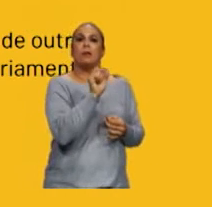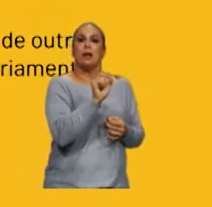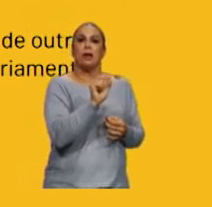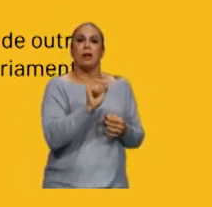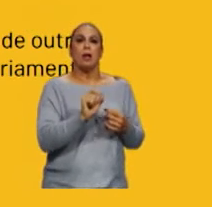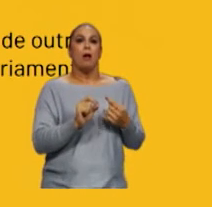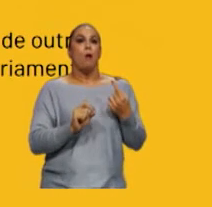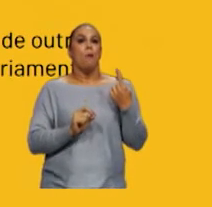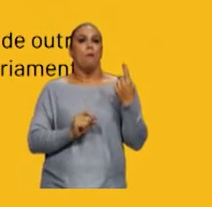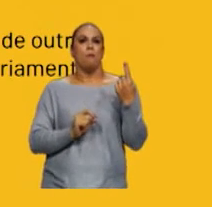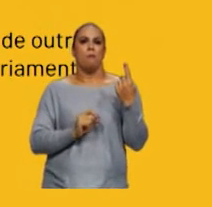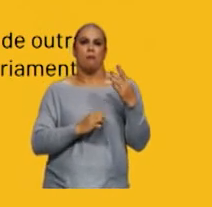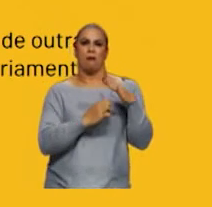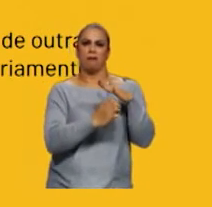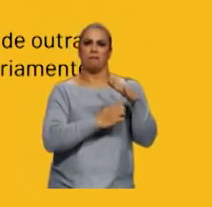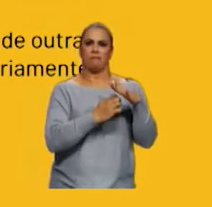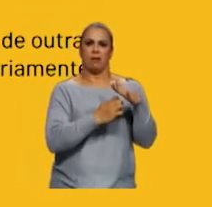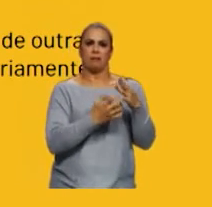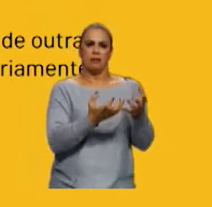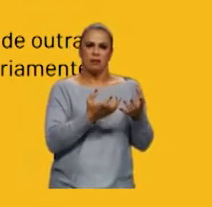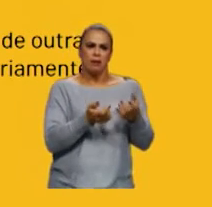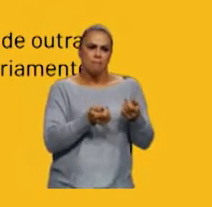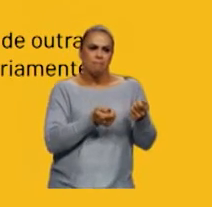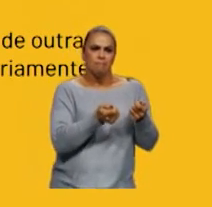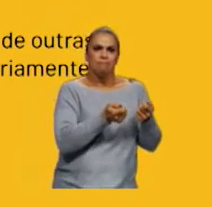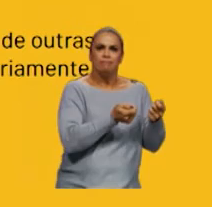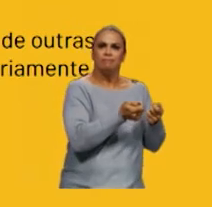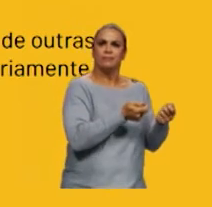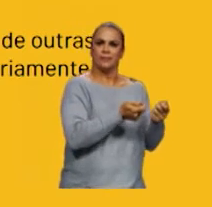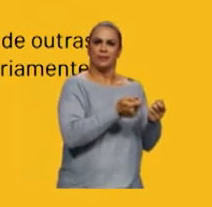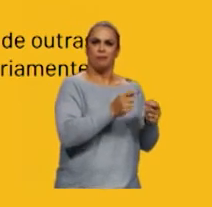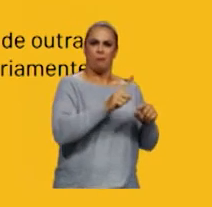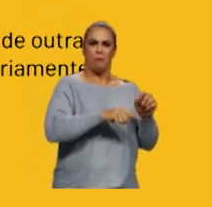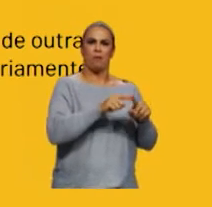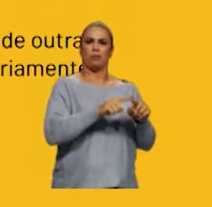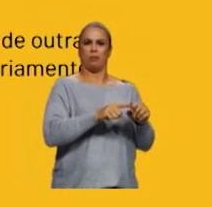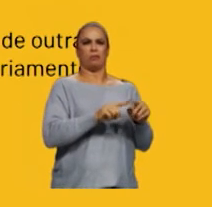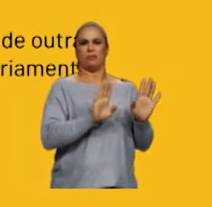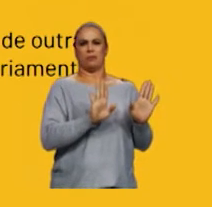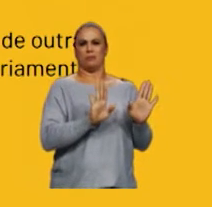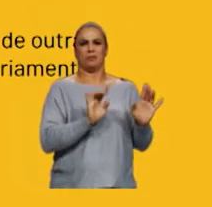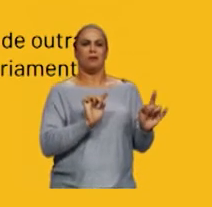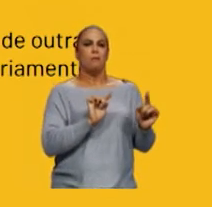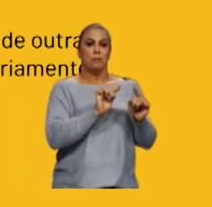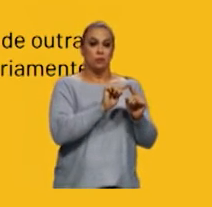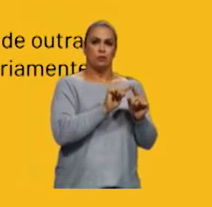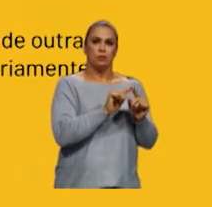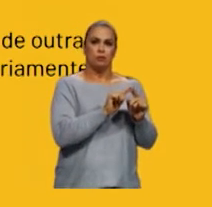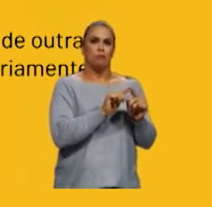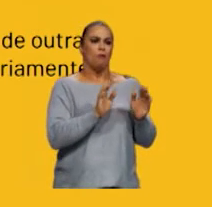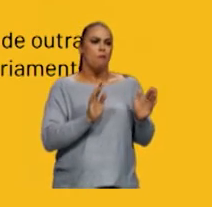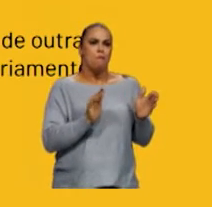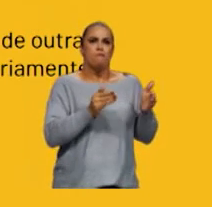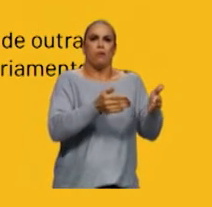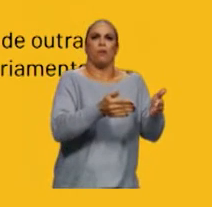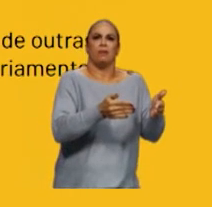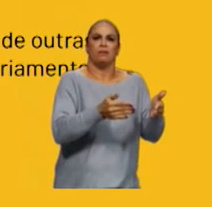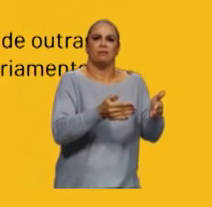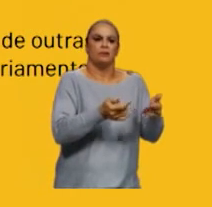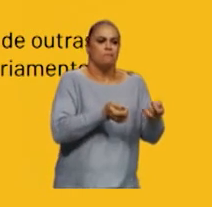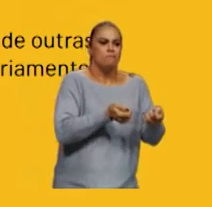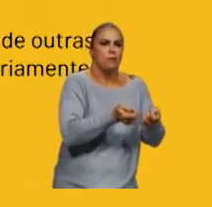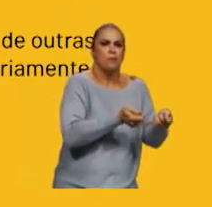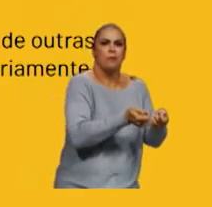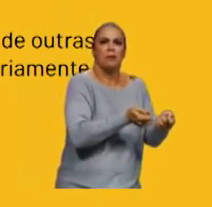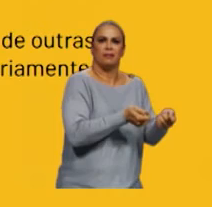quer controlar o mercado de um determinado produto, né? Isso acontece, né?